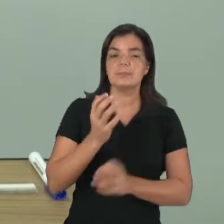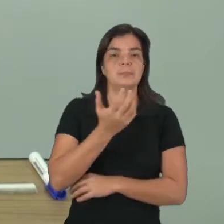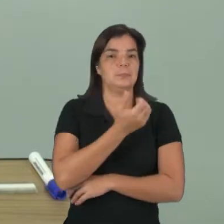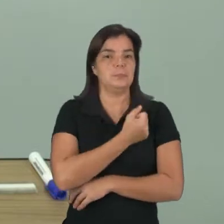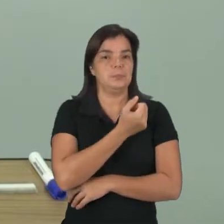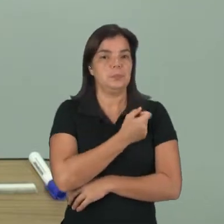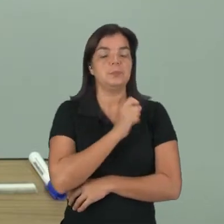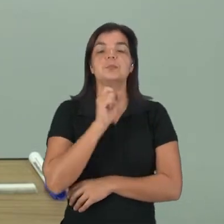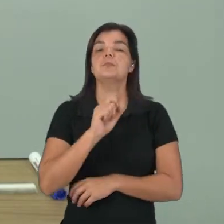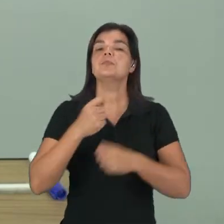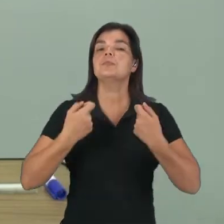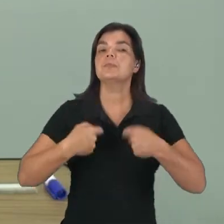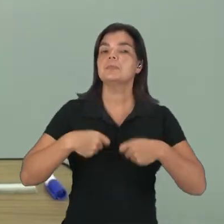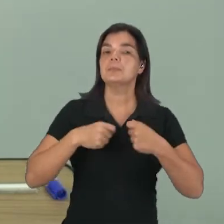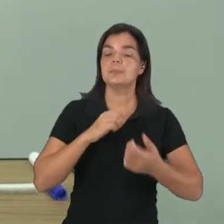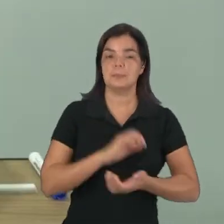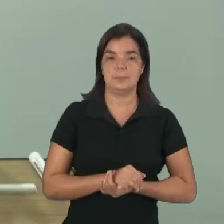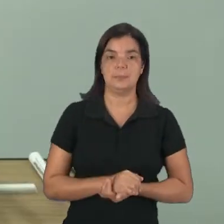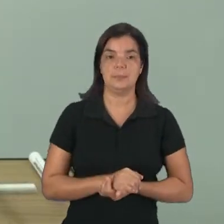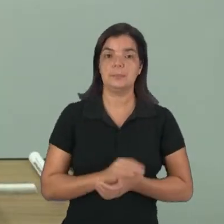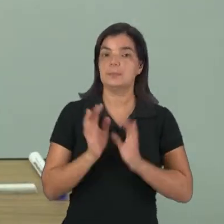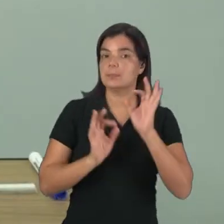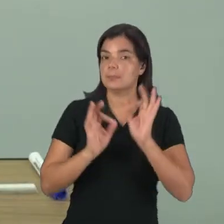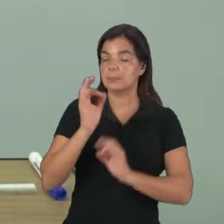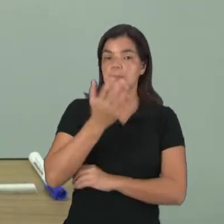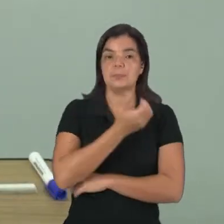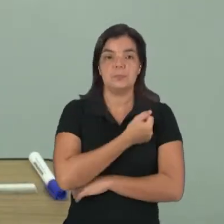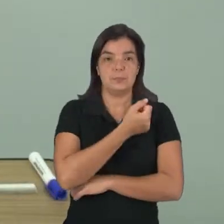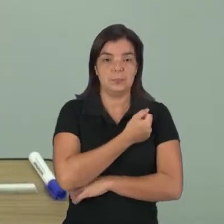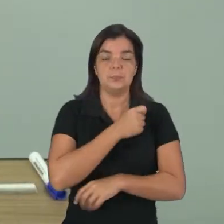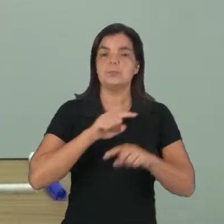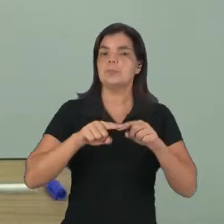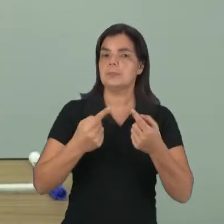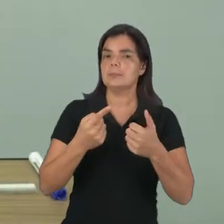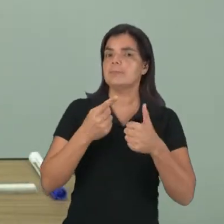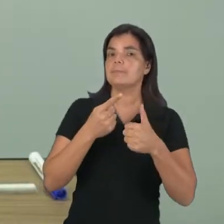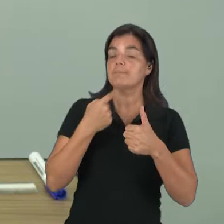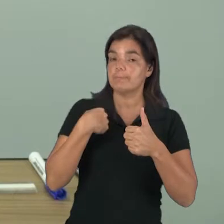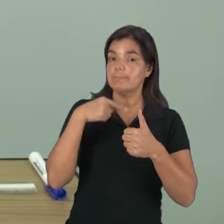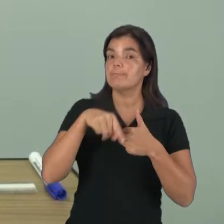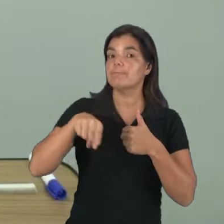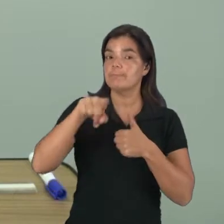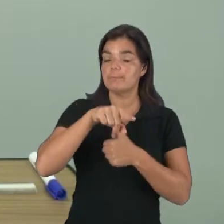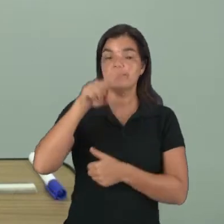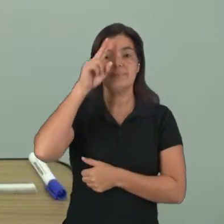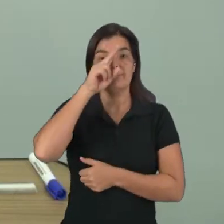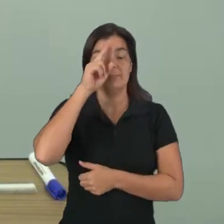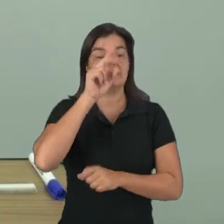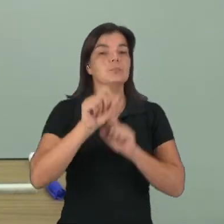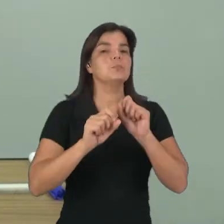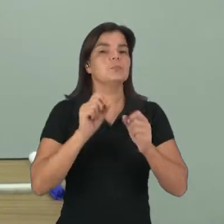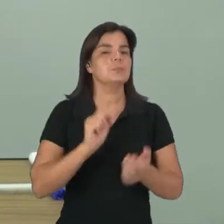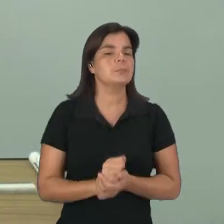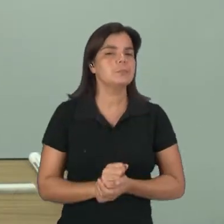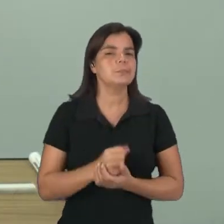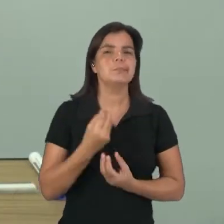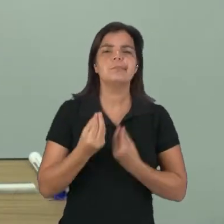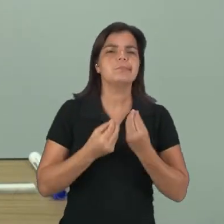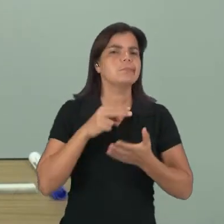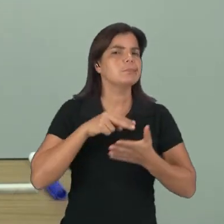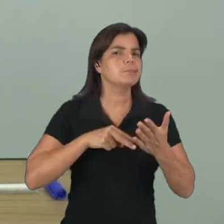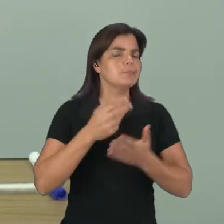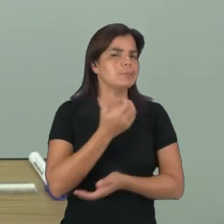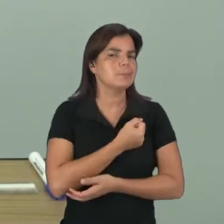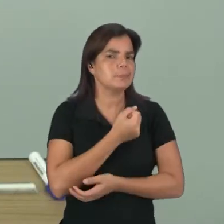número? O que nós precisamos para formar esse número? Mas primeiro, eu quero te lembrar uma coisa. Como será que é a leitura